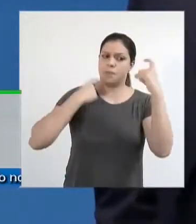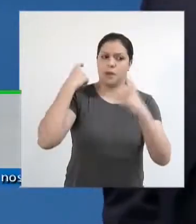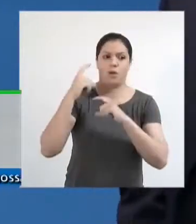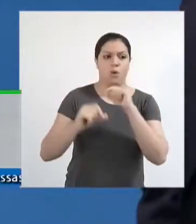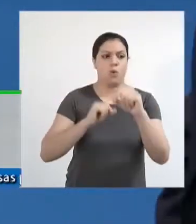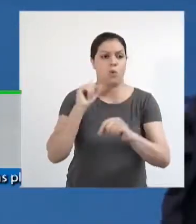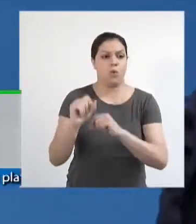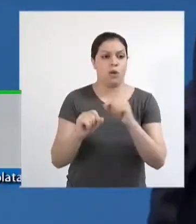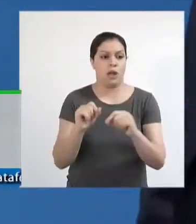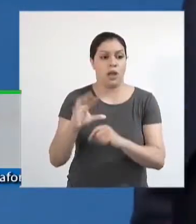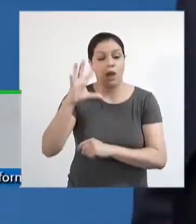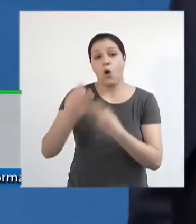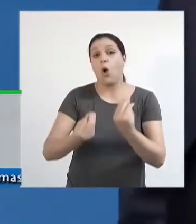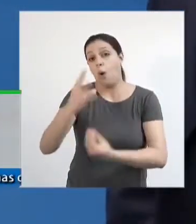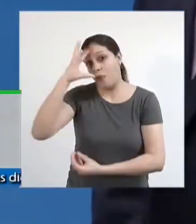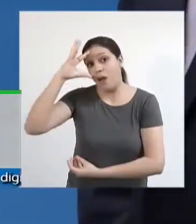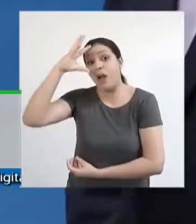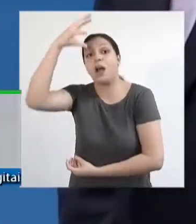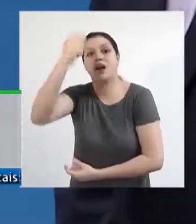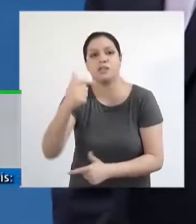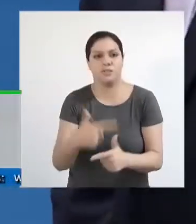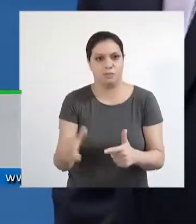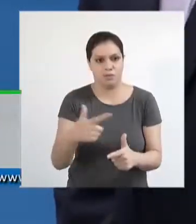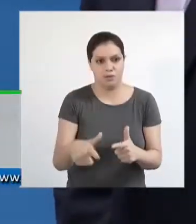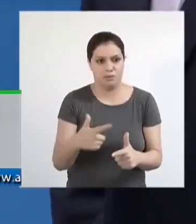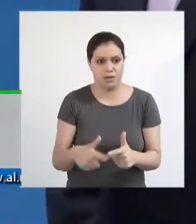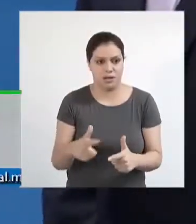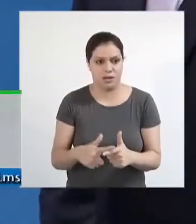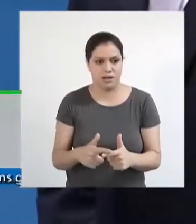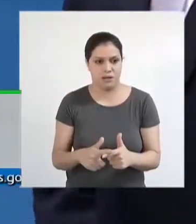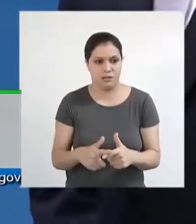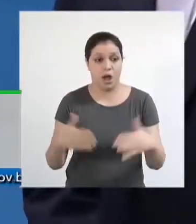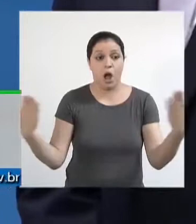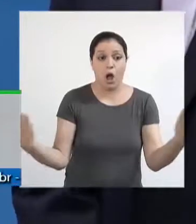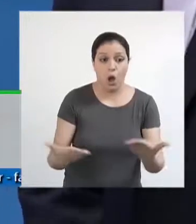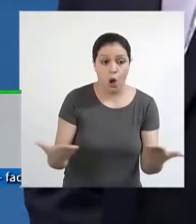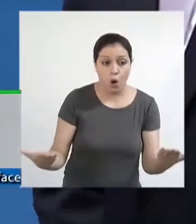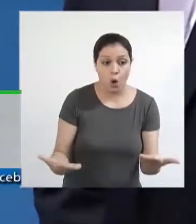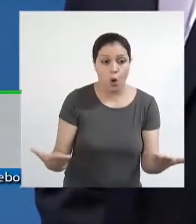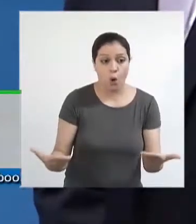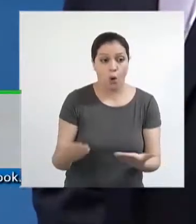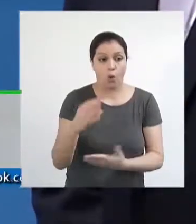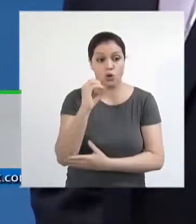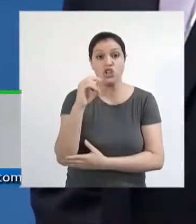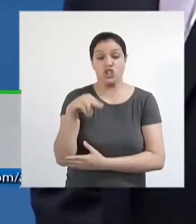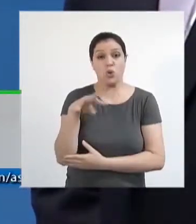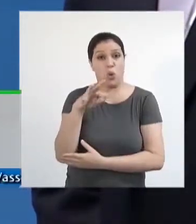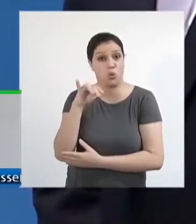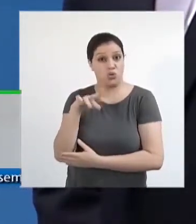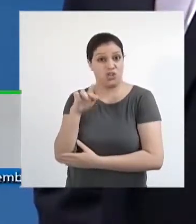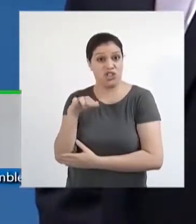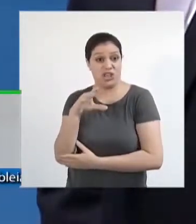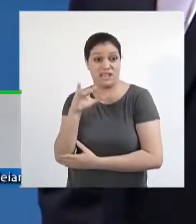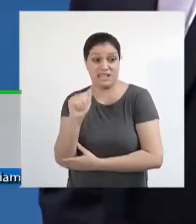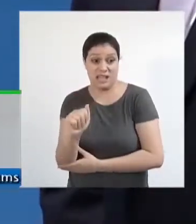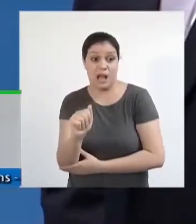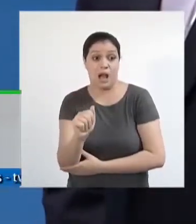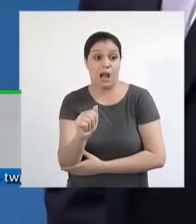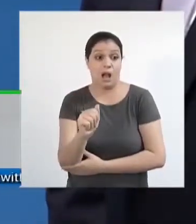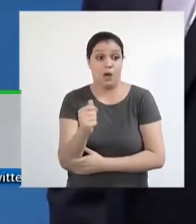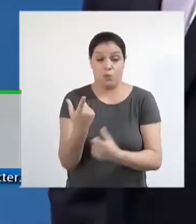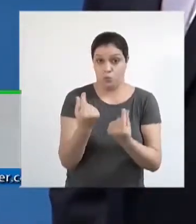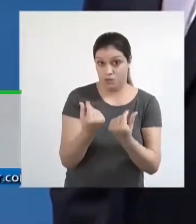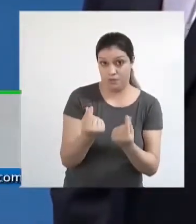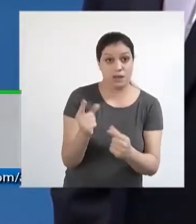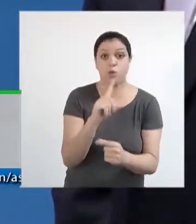é com a solução verdadeira dos problemas. Contingenciar hoje um orçamento não significa que falta dinheiro hoje, pode faltar